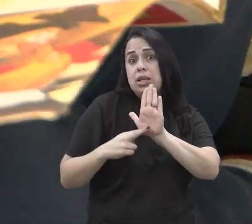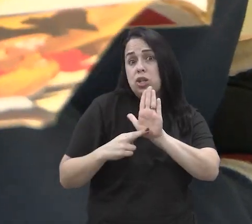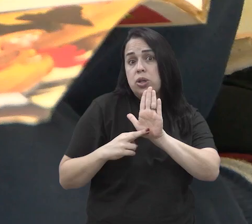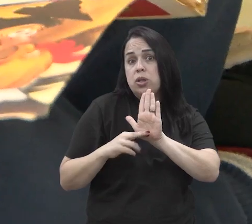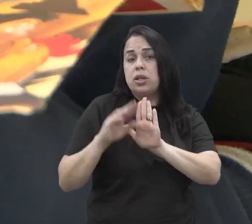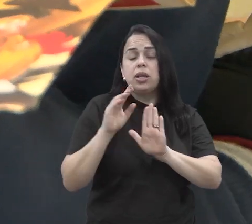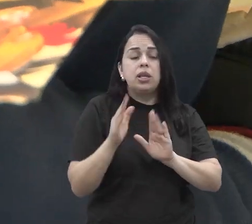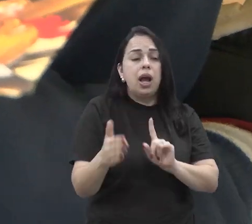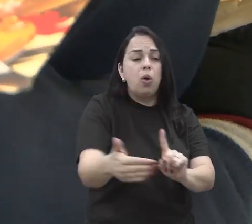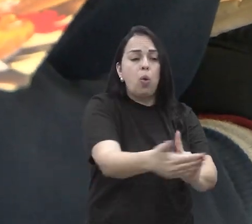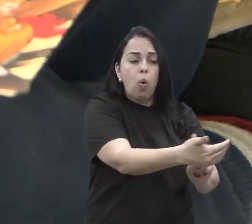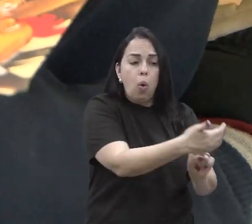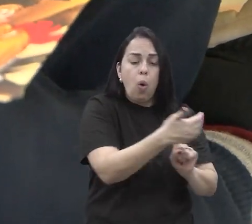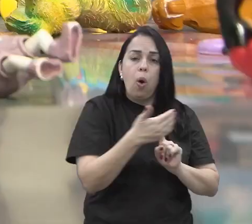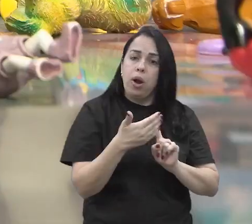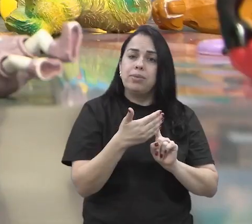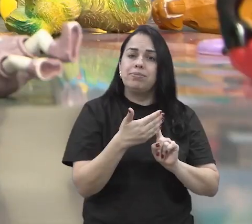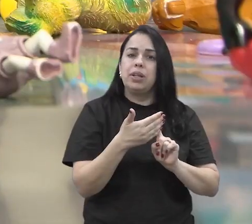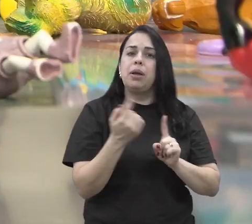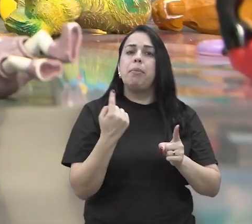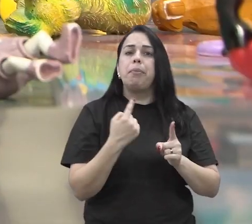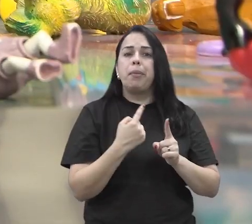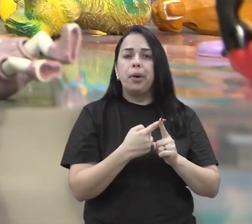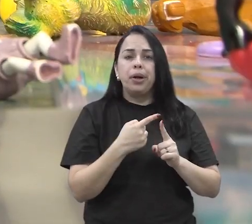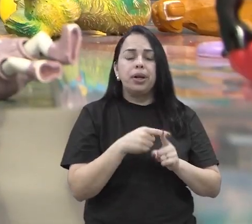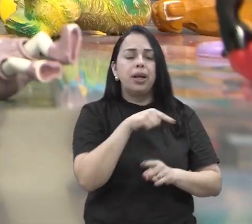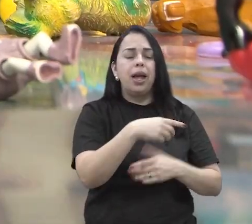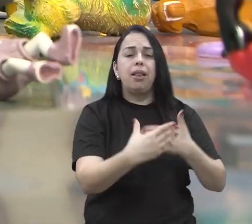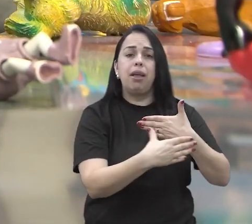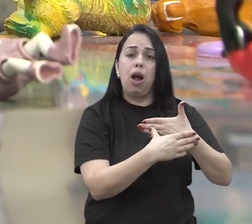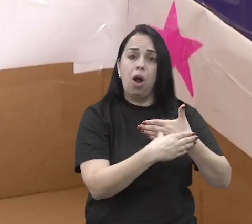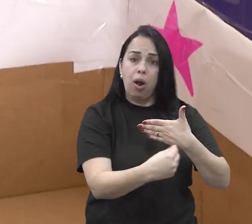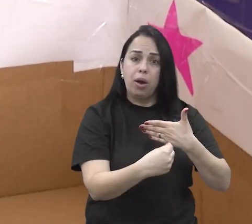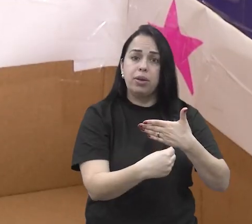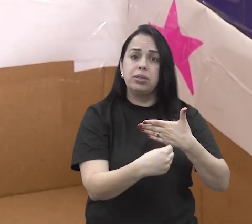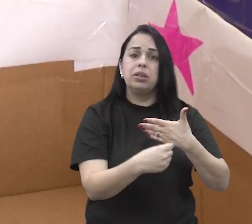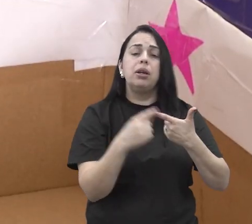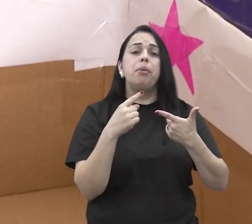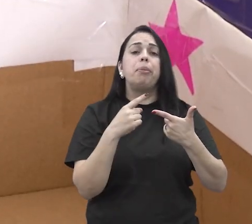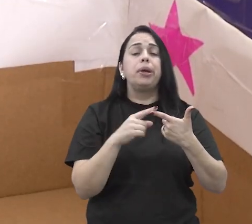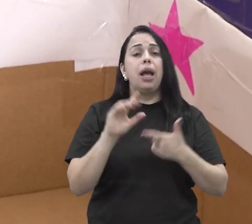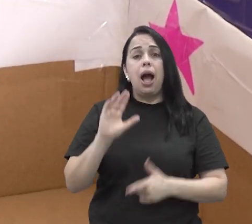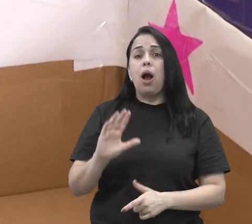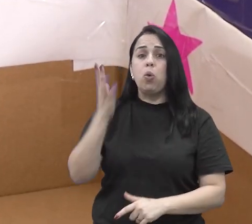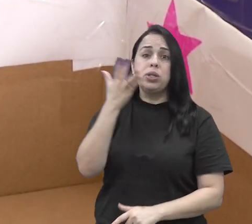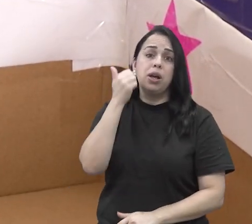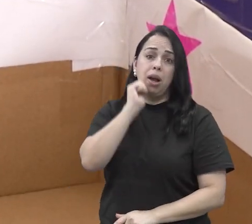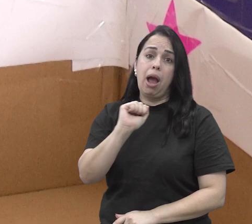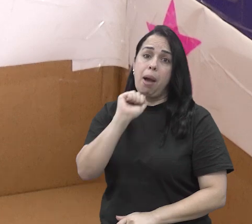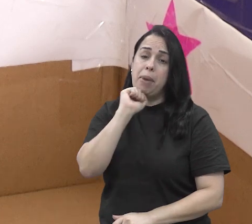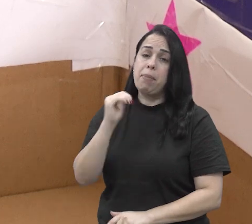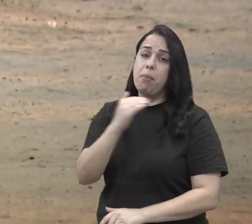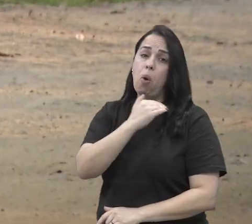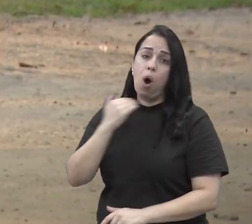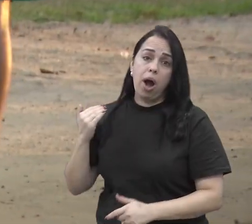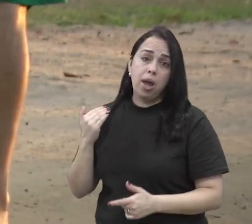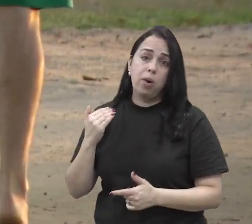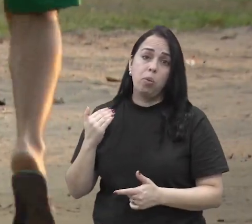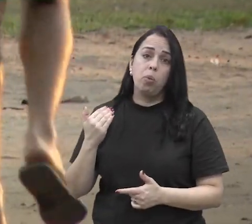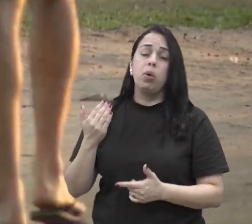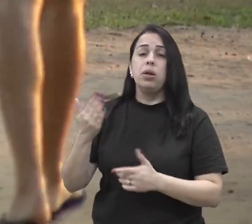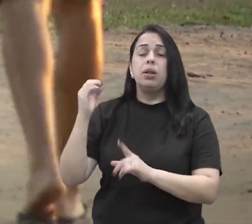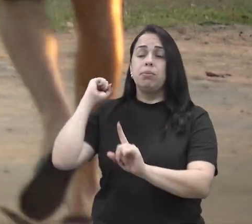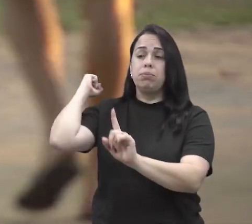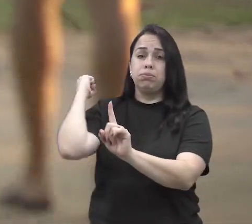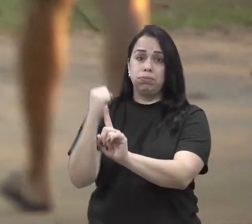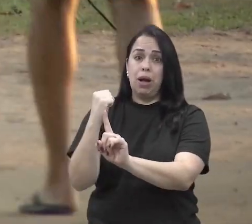que ampare crianças e adolescentes em situação de orfandade em decorrência da perda da mãe, tutora ou